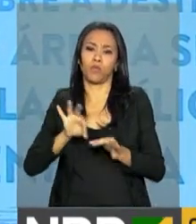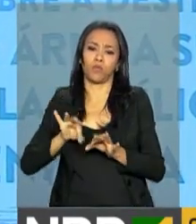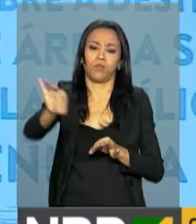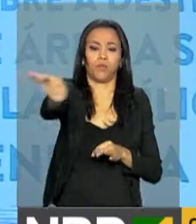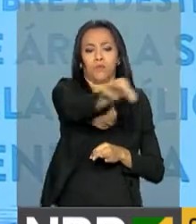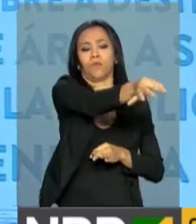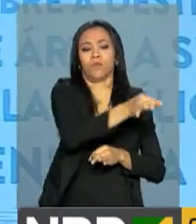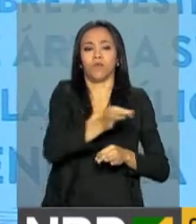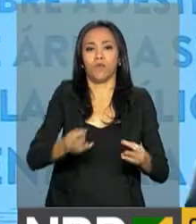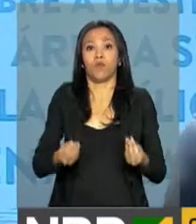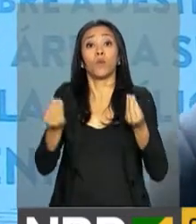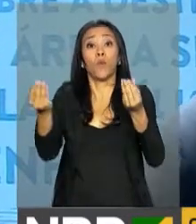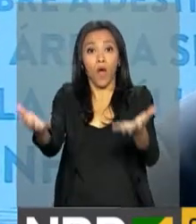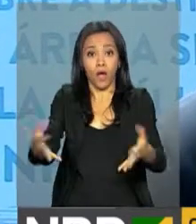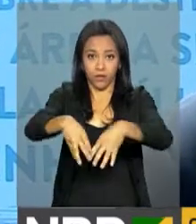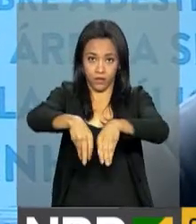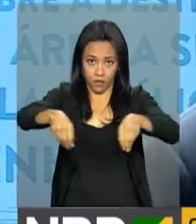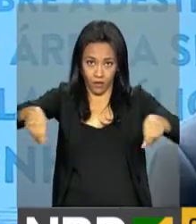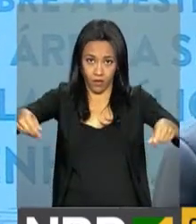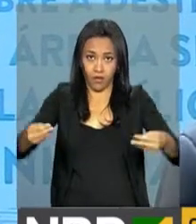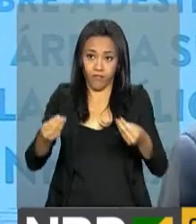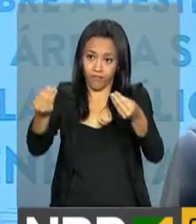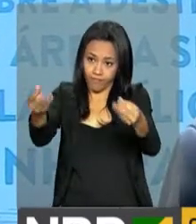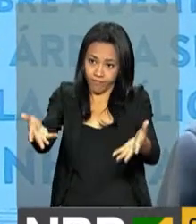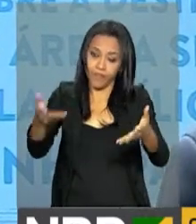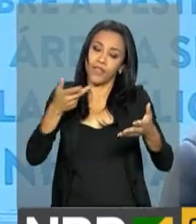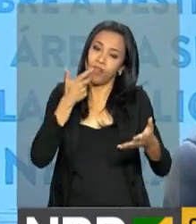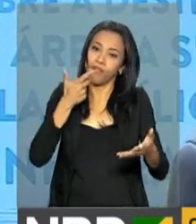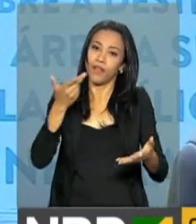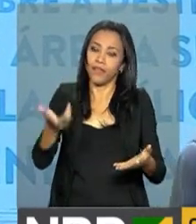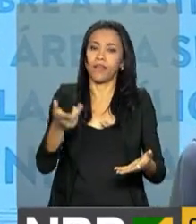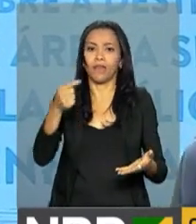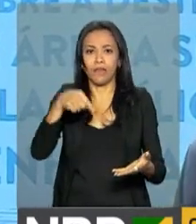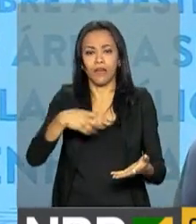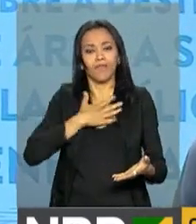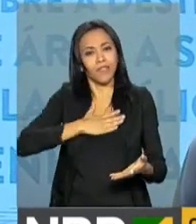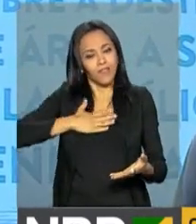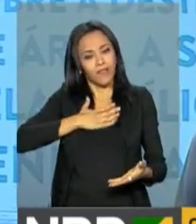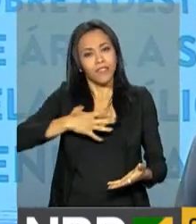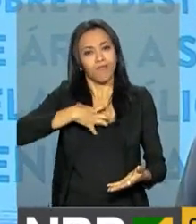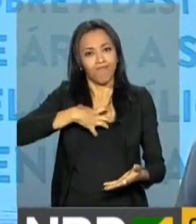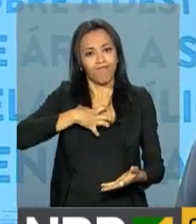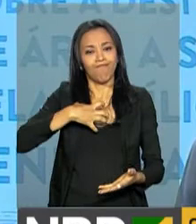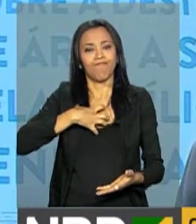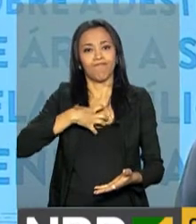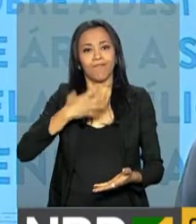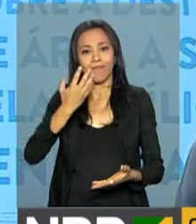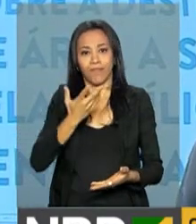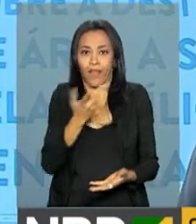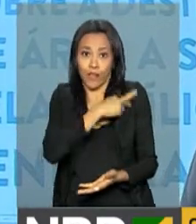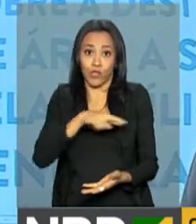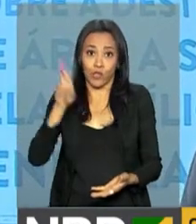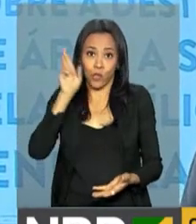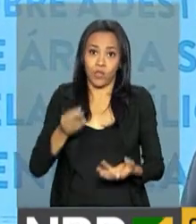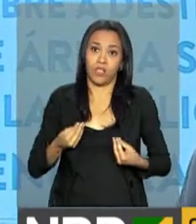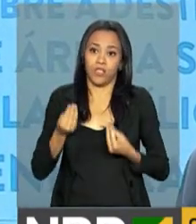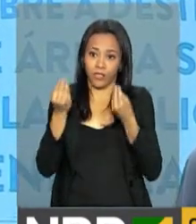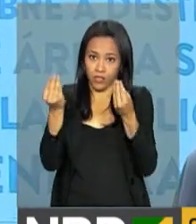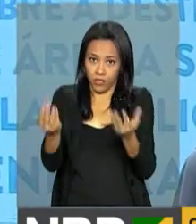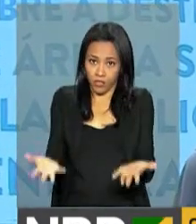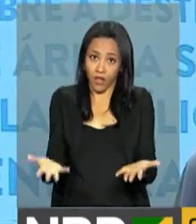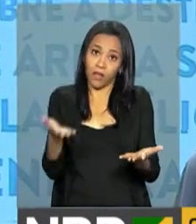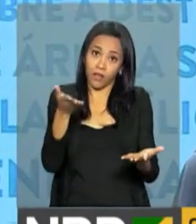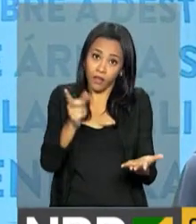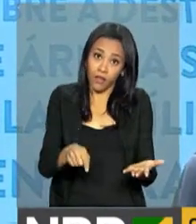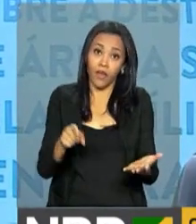dizia ao senhor arcebispo da satisfação religiosa que eu tinha essa orientando aqui até aqui mais